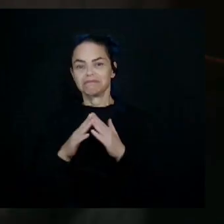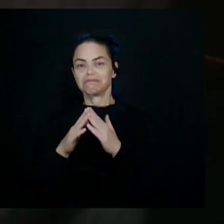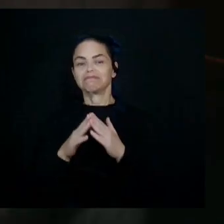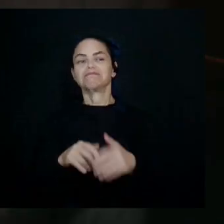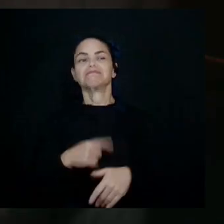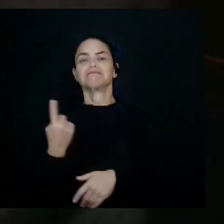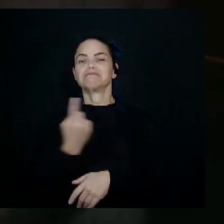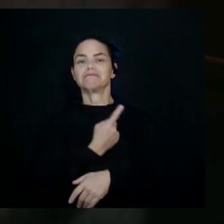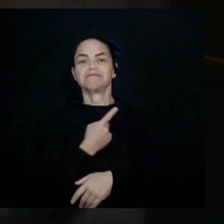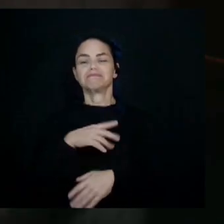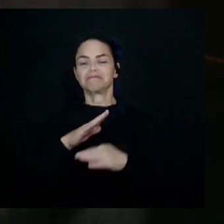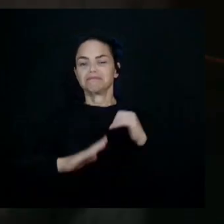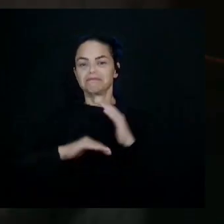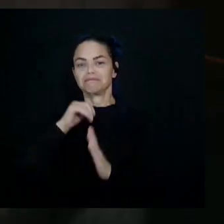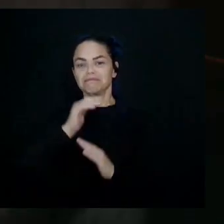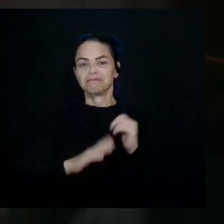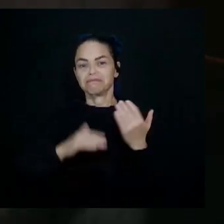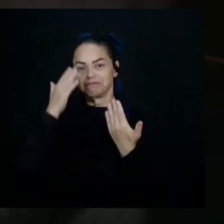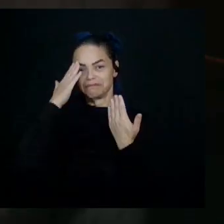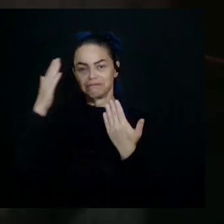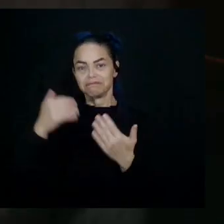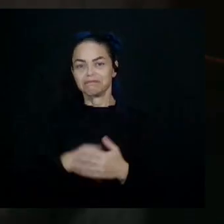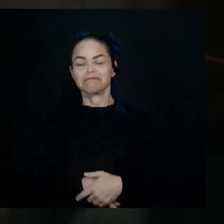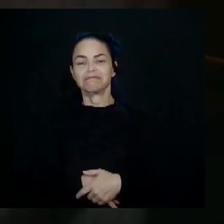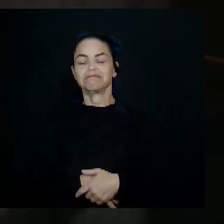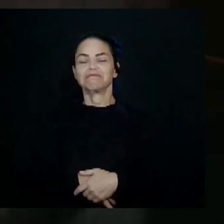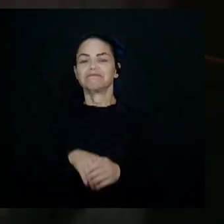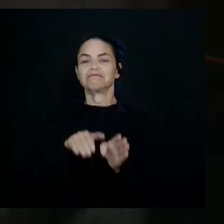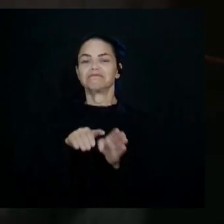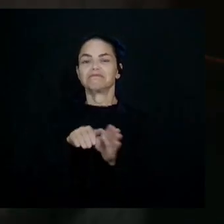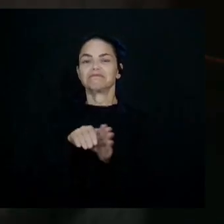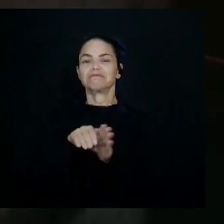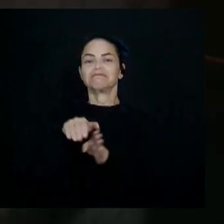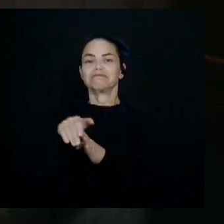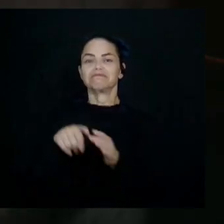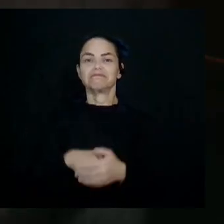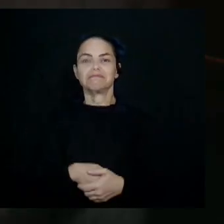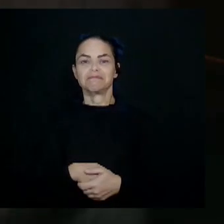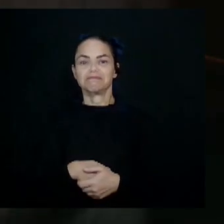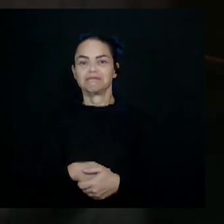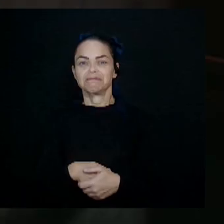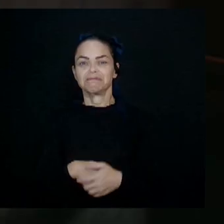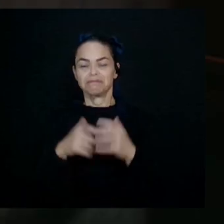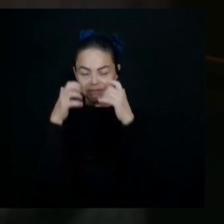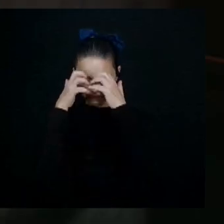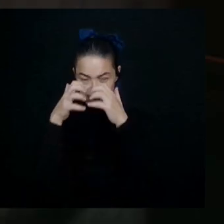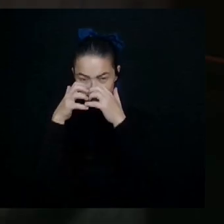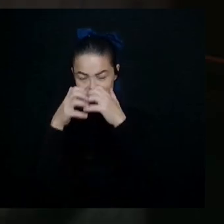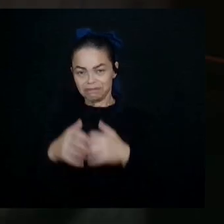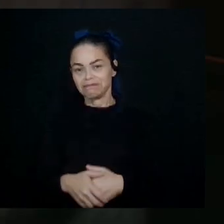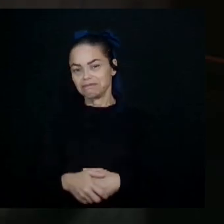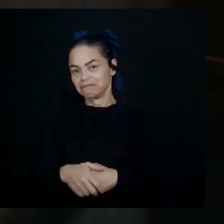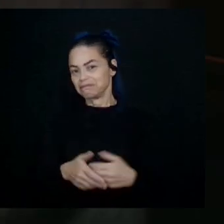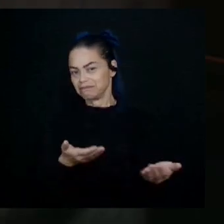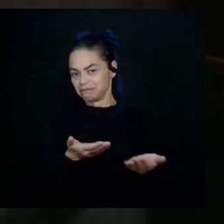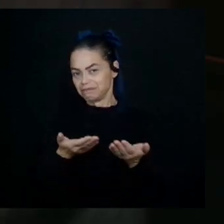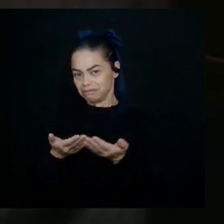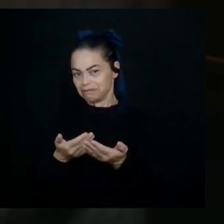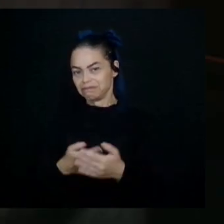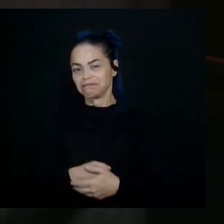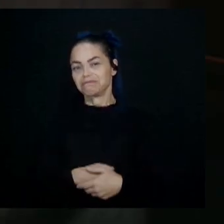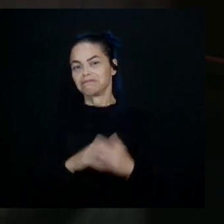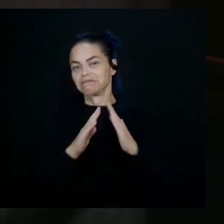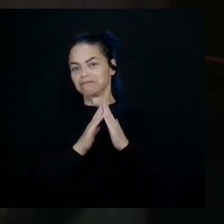nossas profissionais. Muito obrigada pelas orientações e reflexões, e fica o convite para você aí de casa,